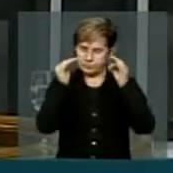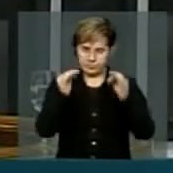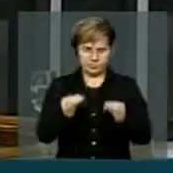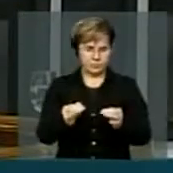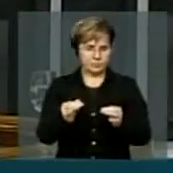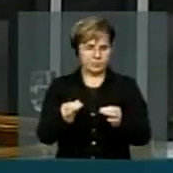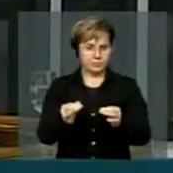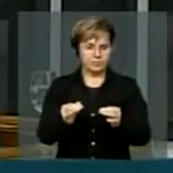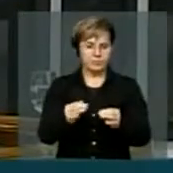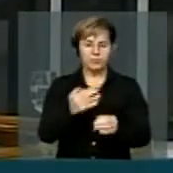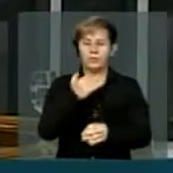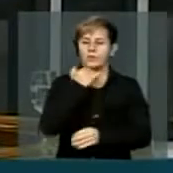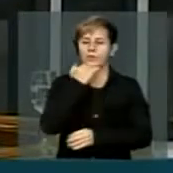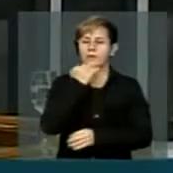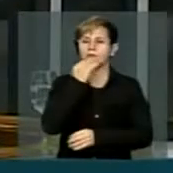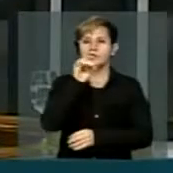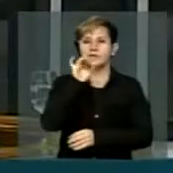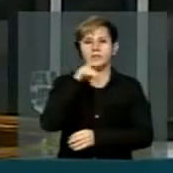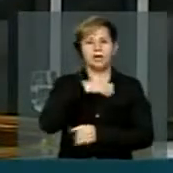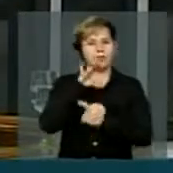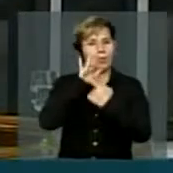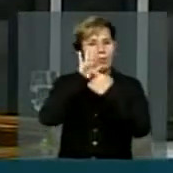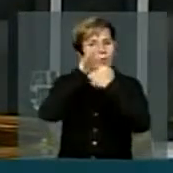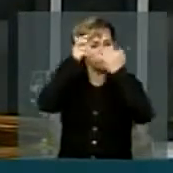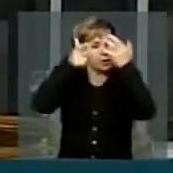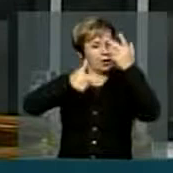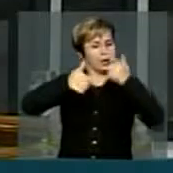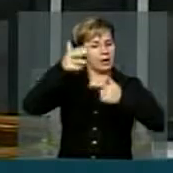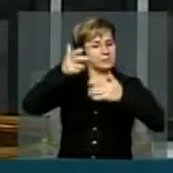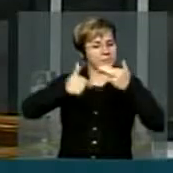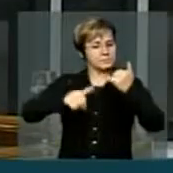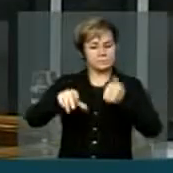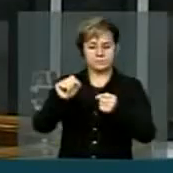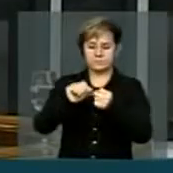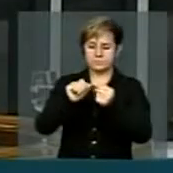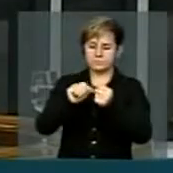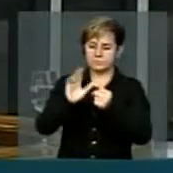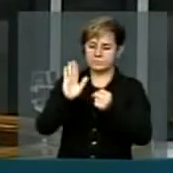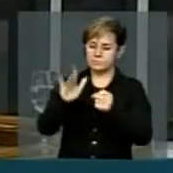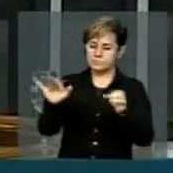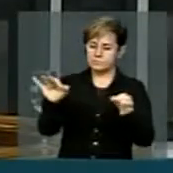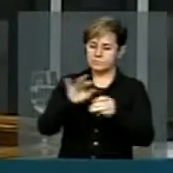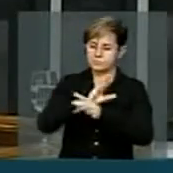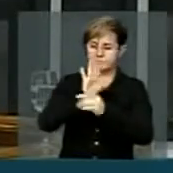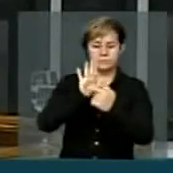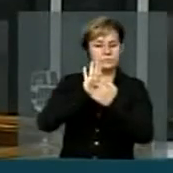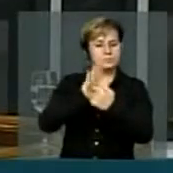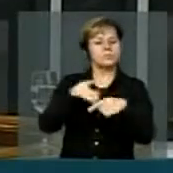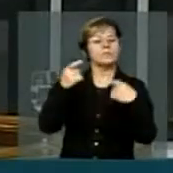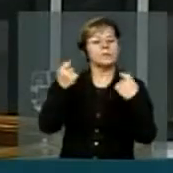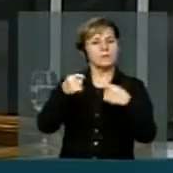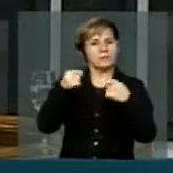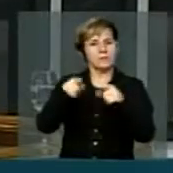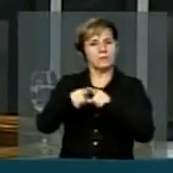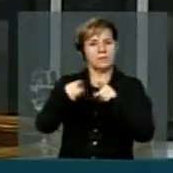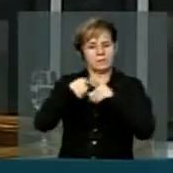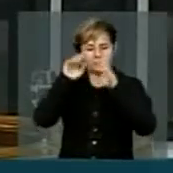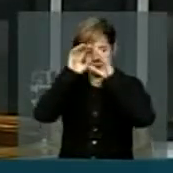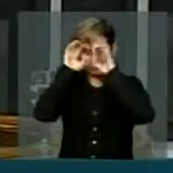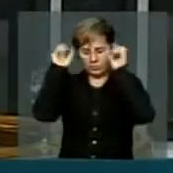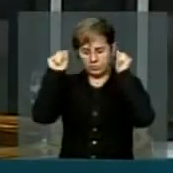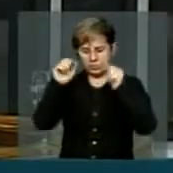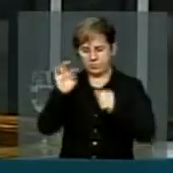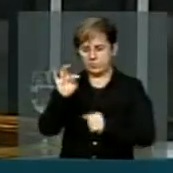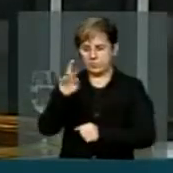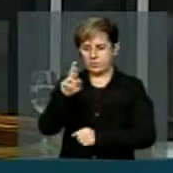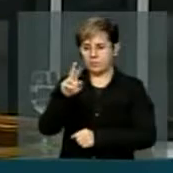só na prestação de contas do candidato ou dos candidatos. É preciso que os tribunais e